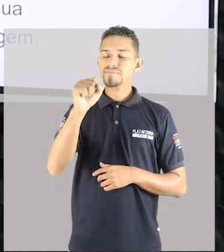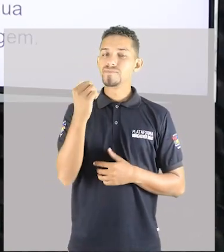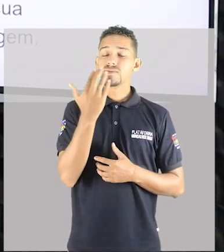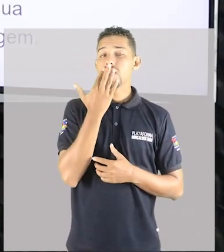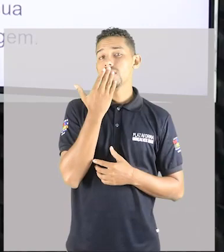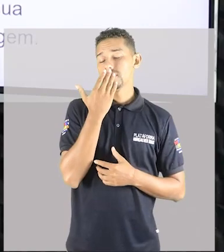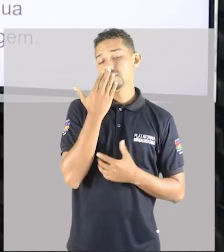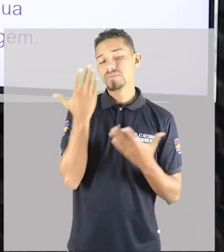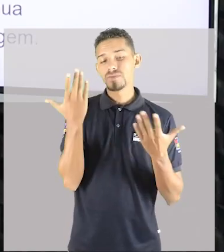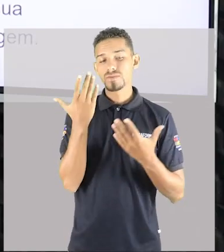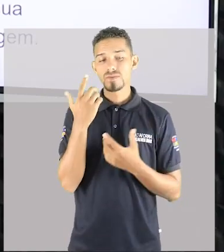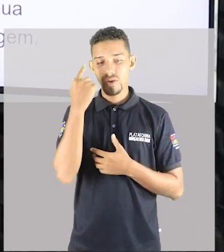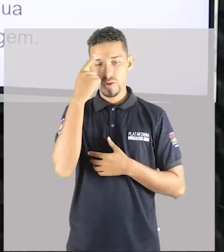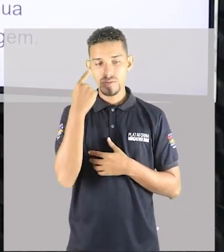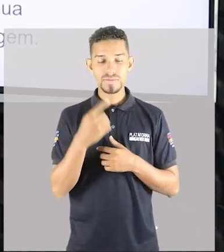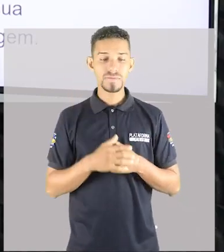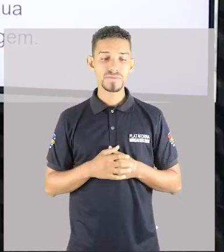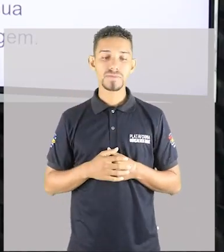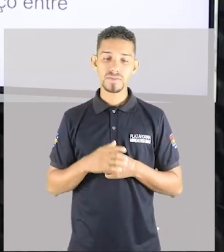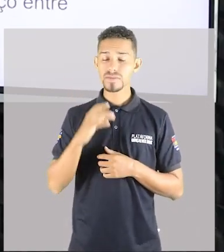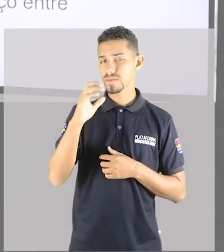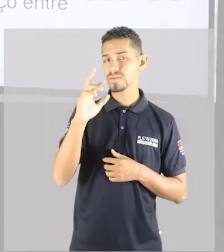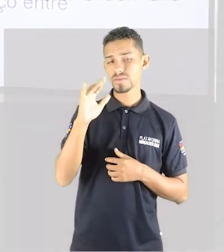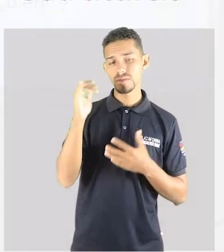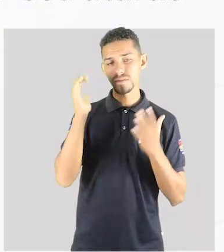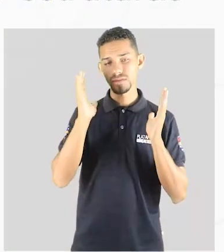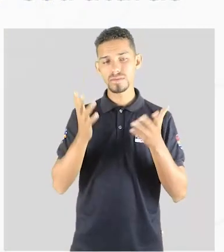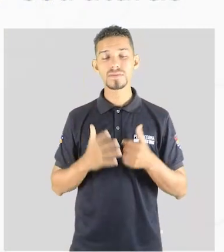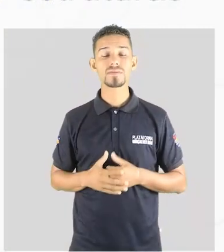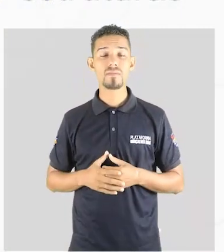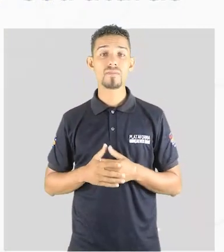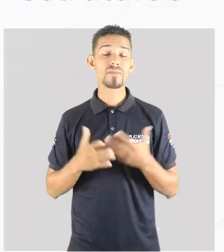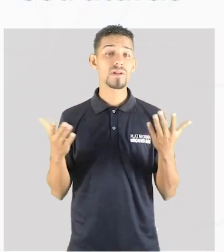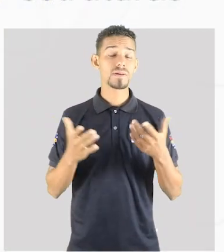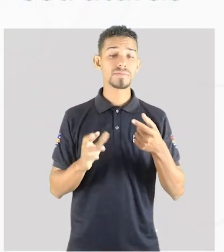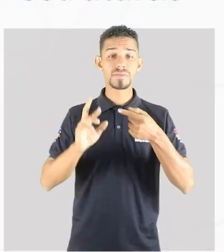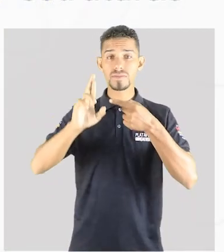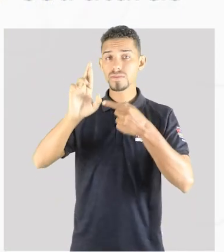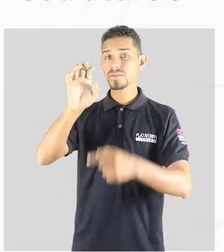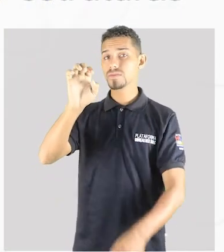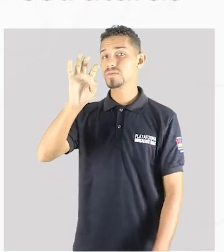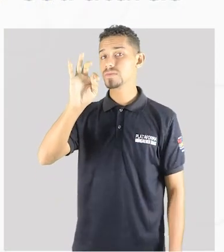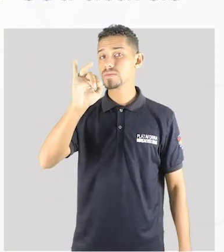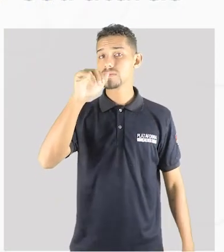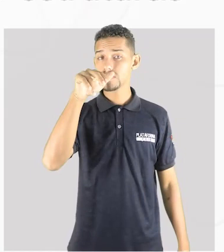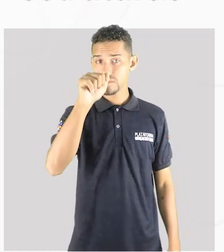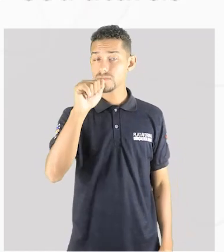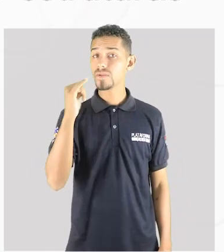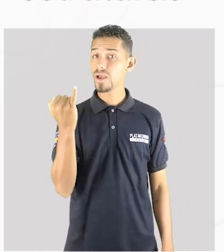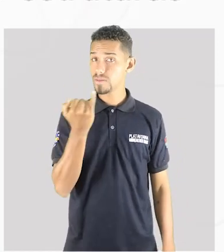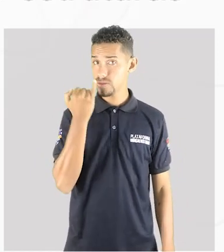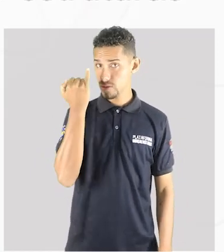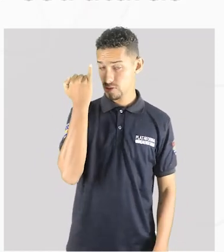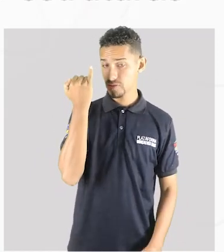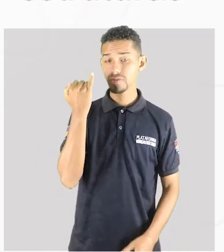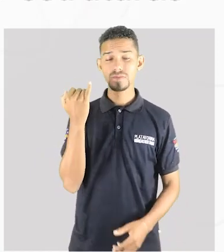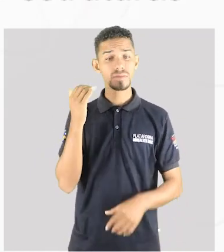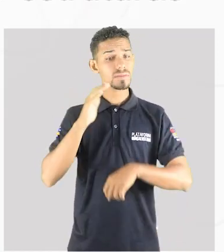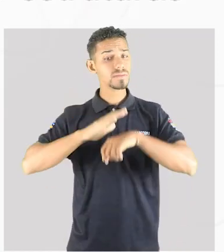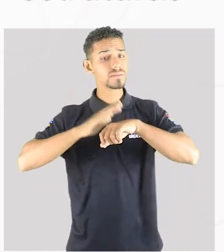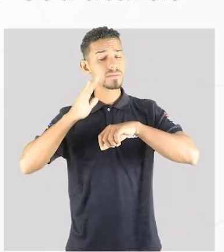olho, certo? Cristalino, eu já falei para vocês. Aí tem a retina. A retina também é muito importante, ó. É a parte